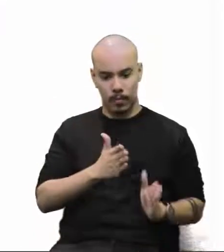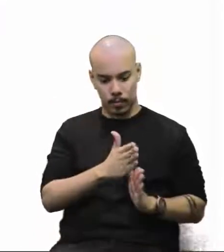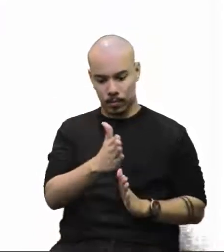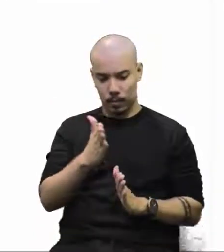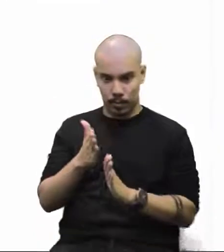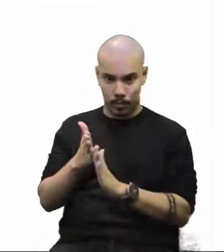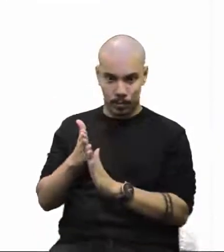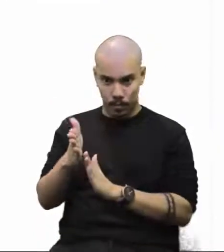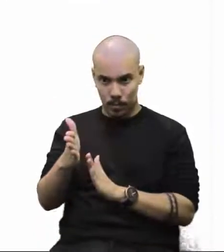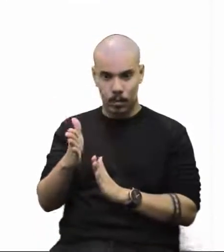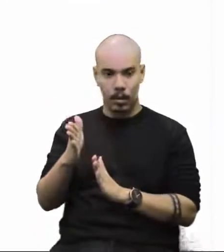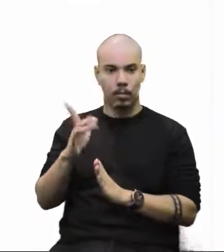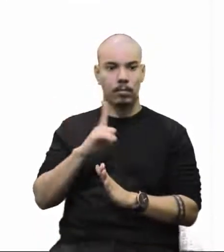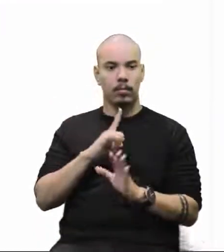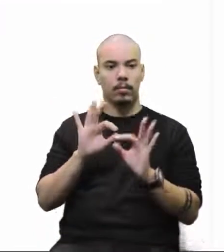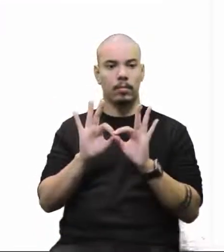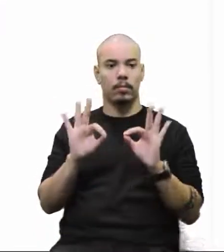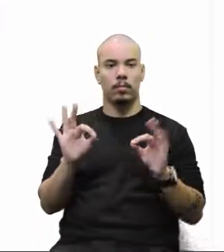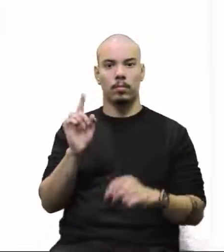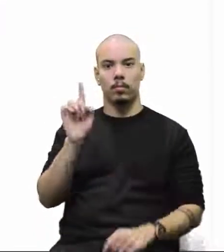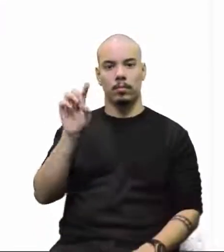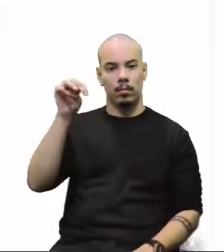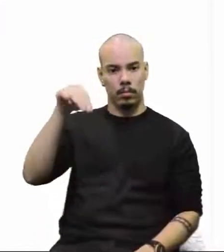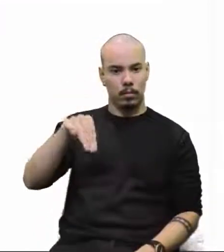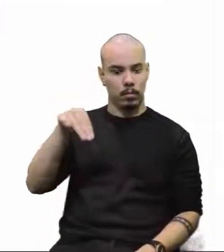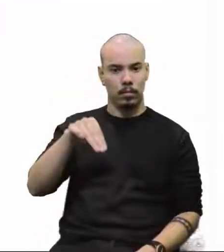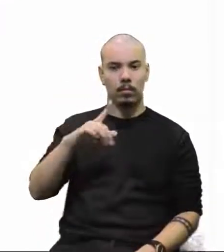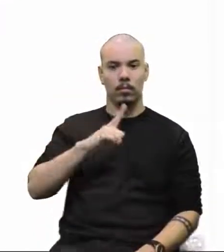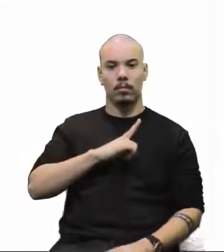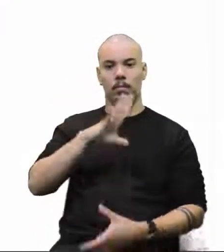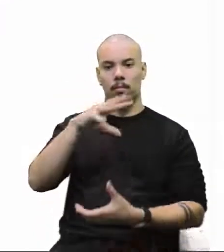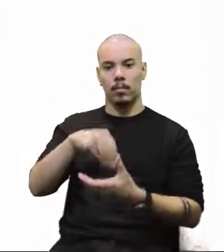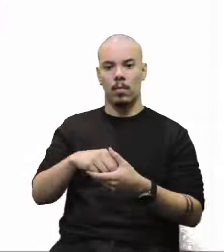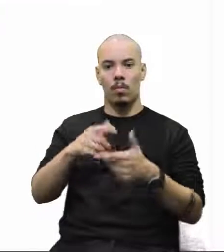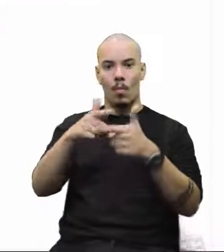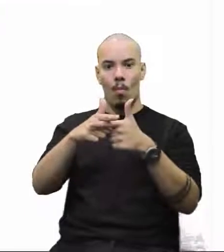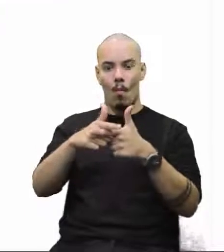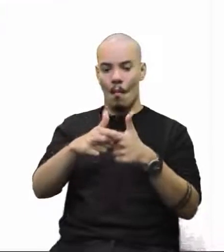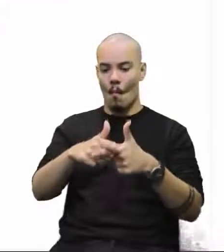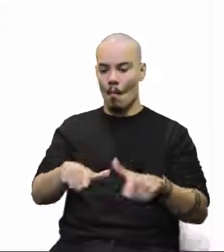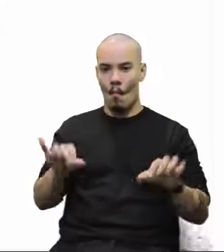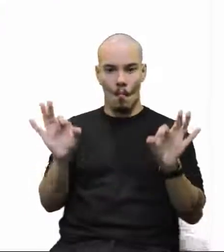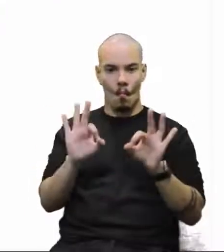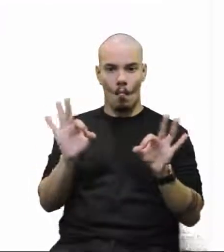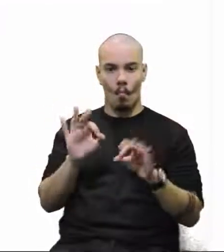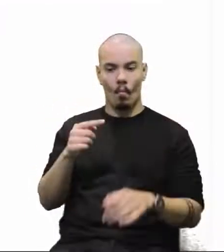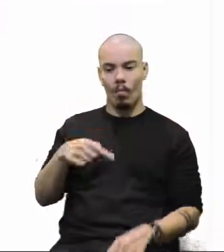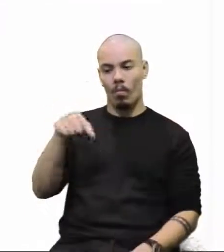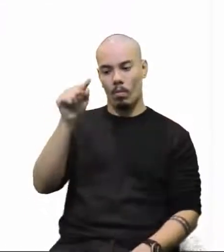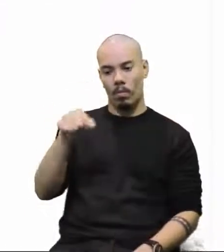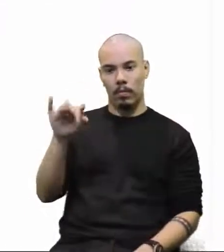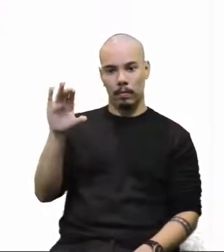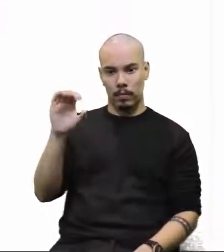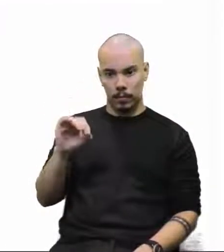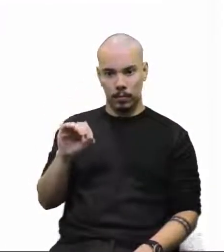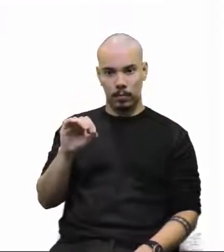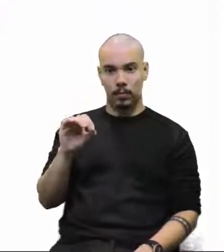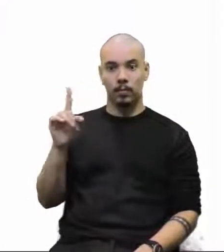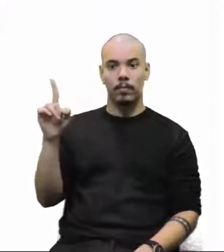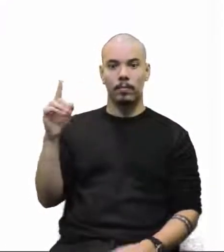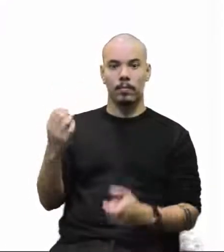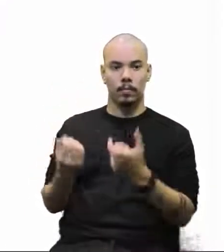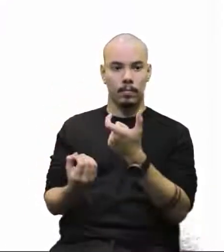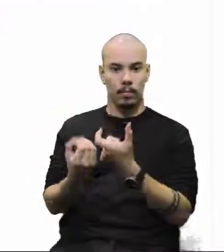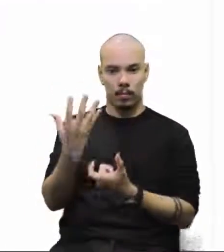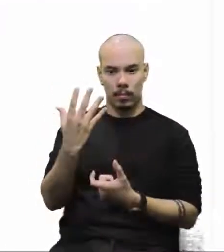paralelos, distanciados de 1 metro, situados no vácuo, onde o μ0 é 4π vezes 10 a menos